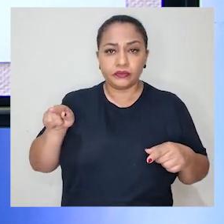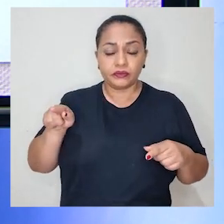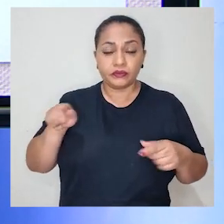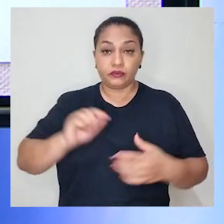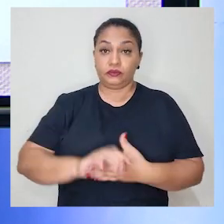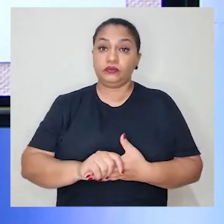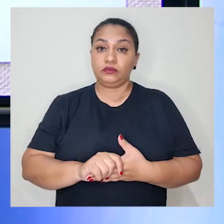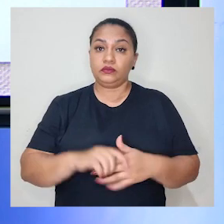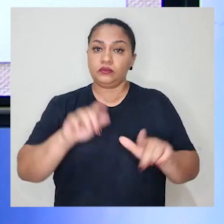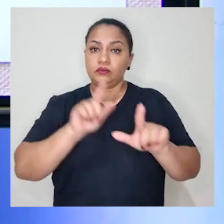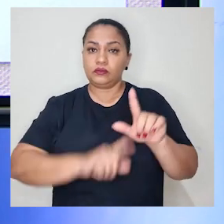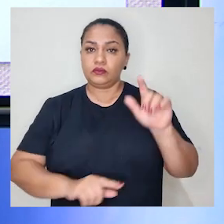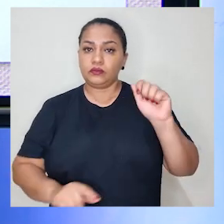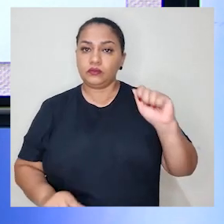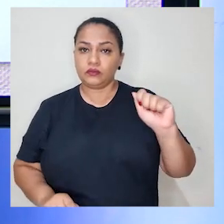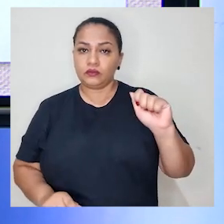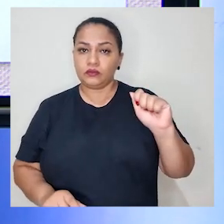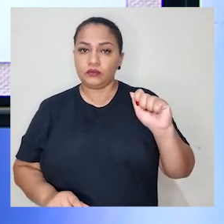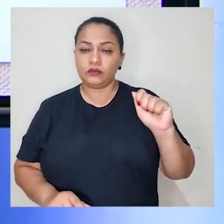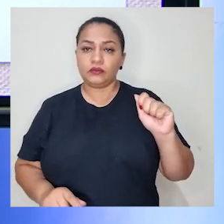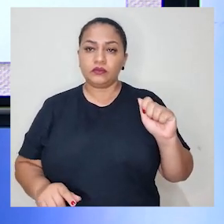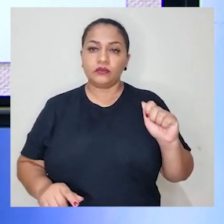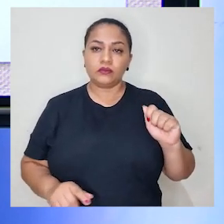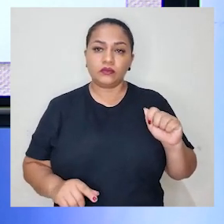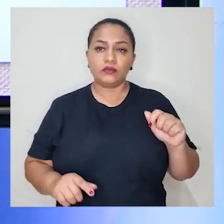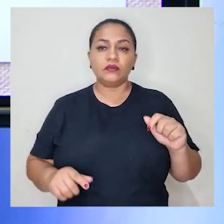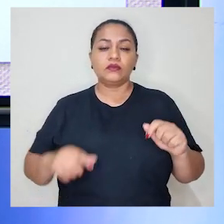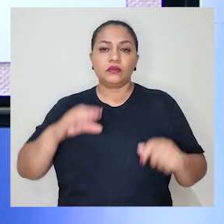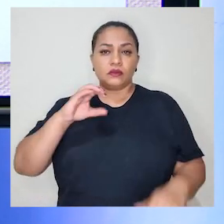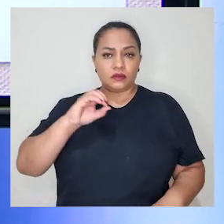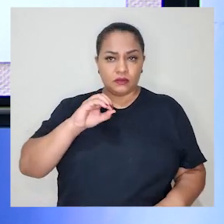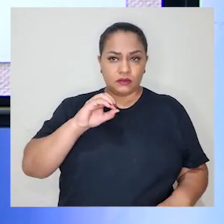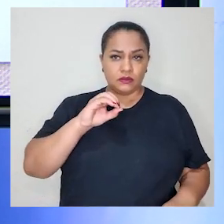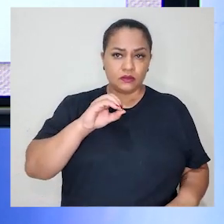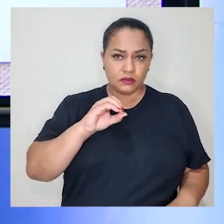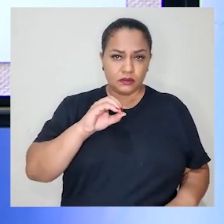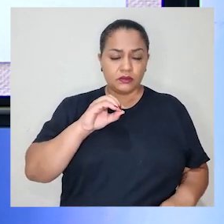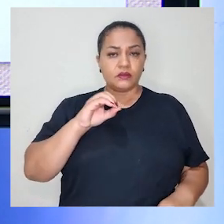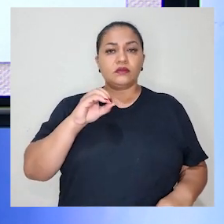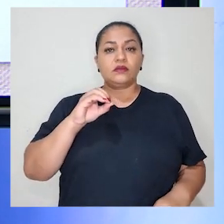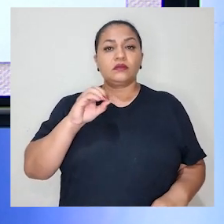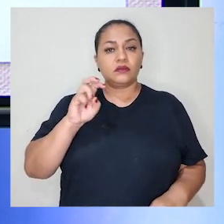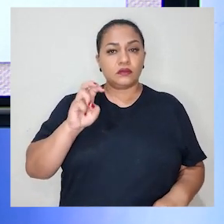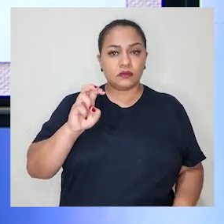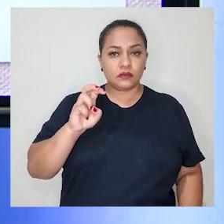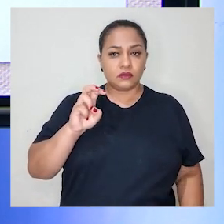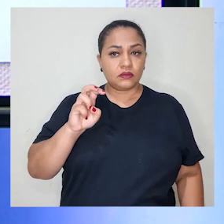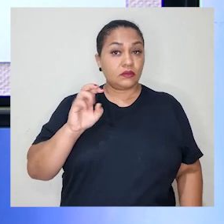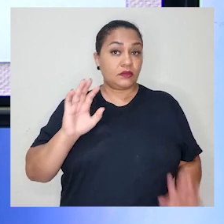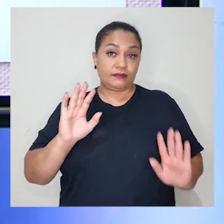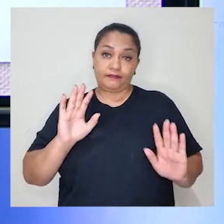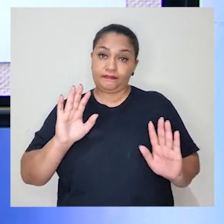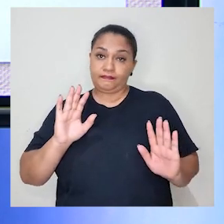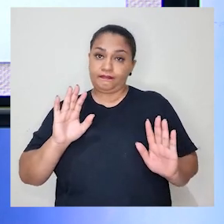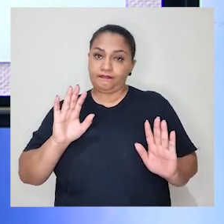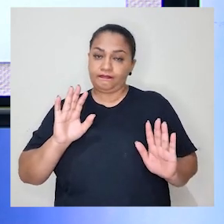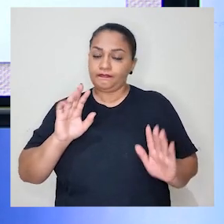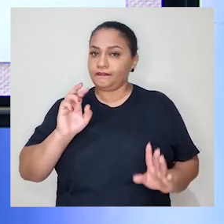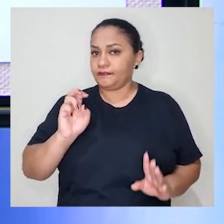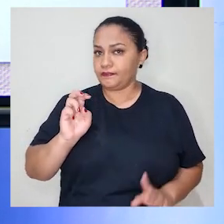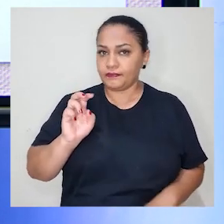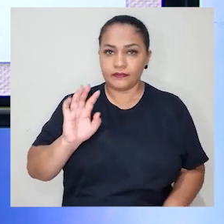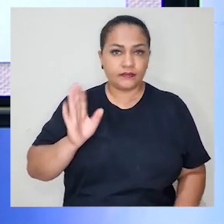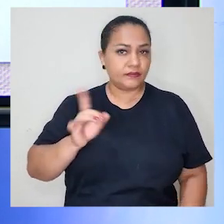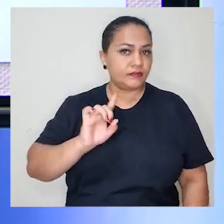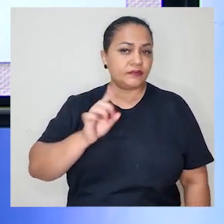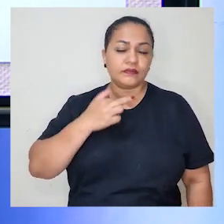Então, alternativa A, esse aqui termina em 0, esse termina em 5. Opa, já não